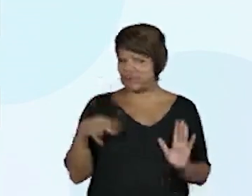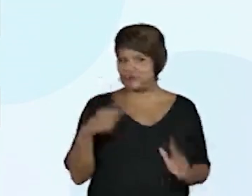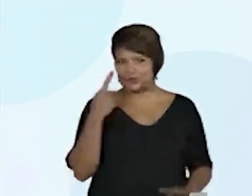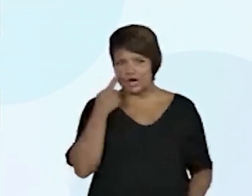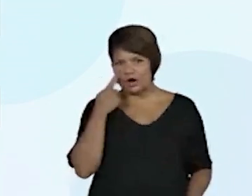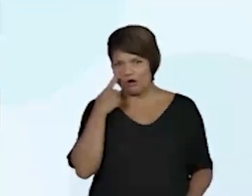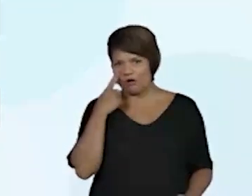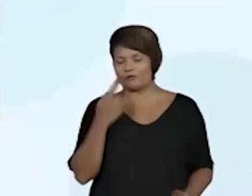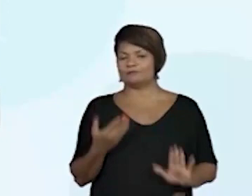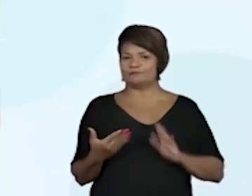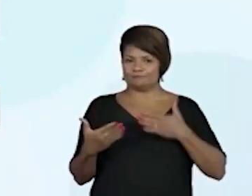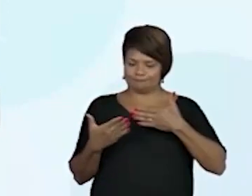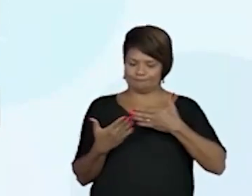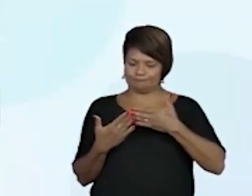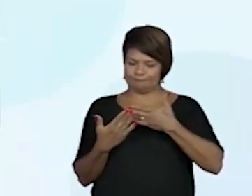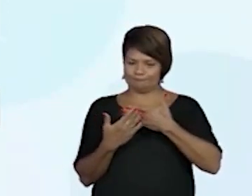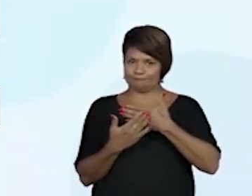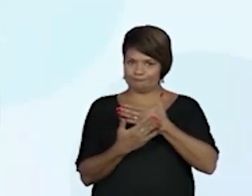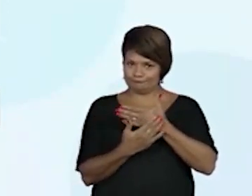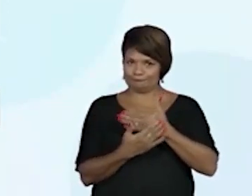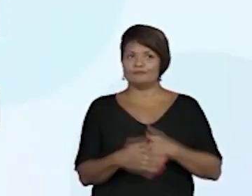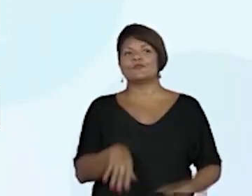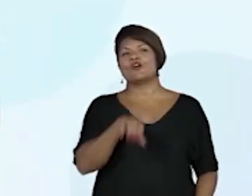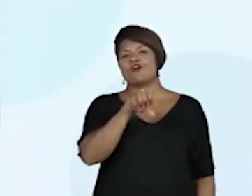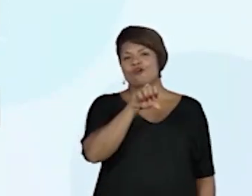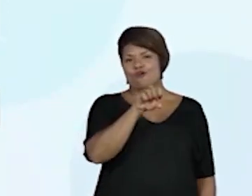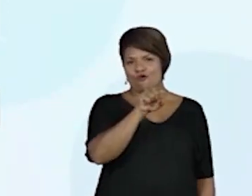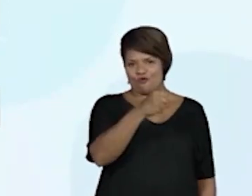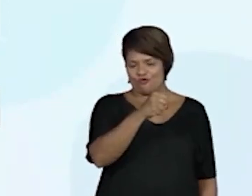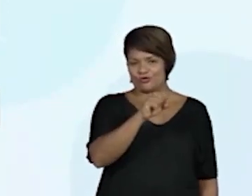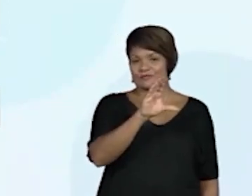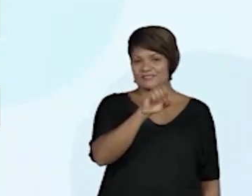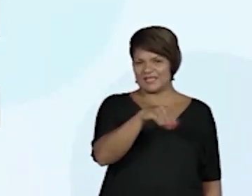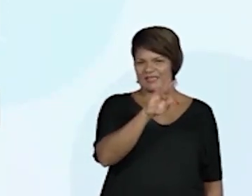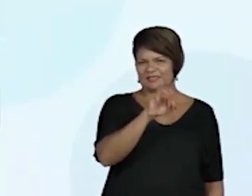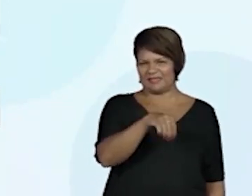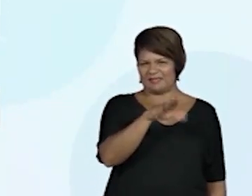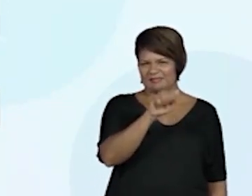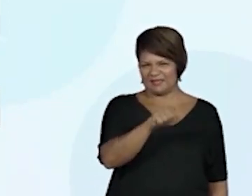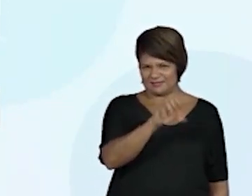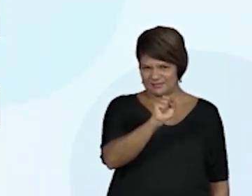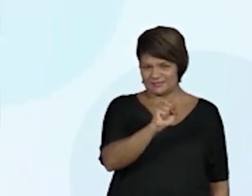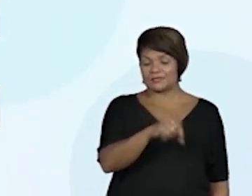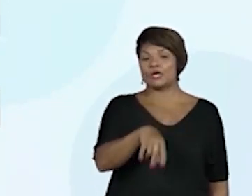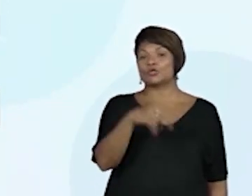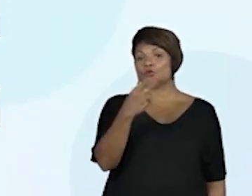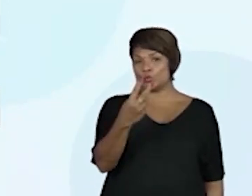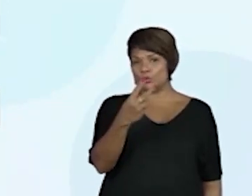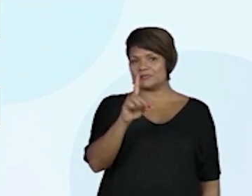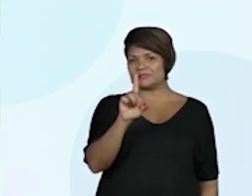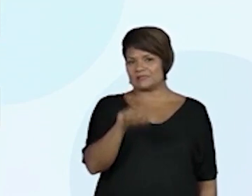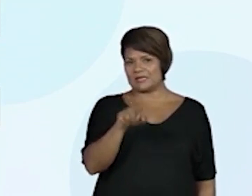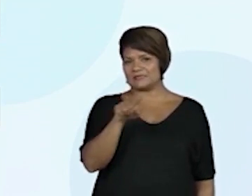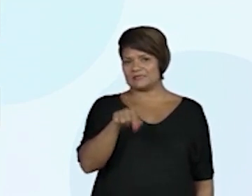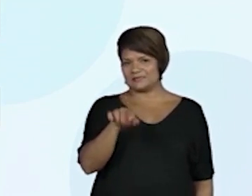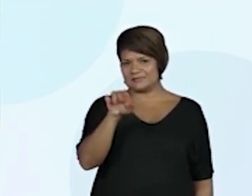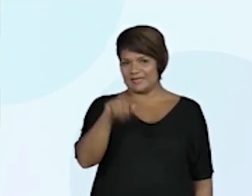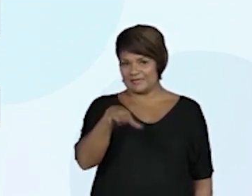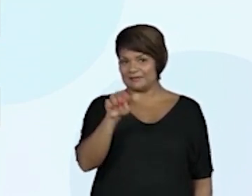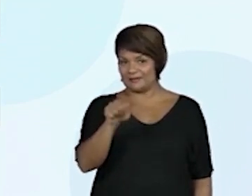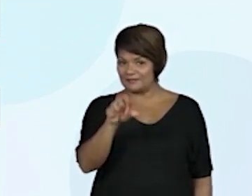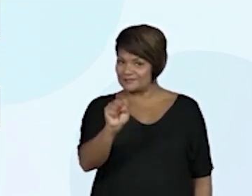ó. 8 centenas, 2 dezenas e